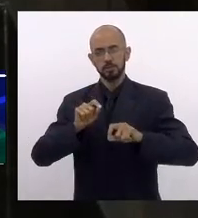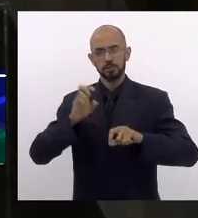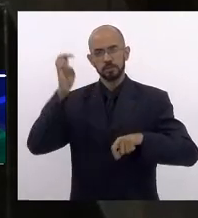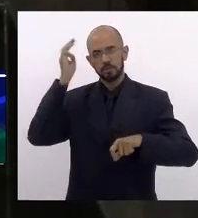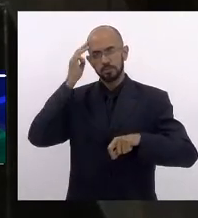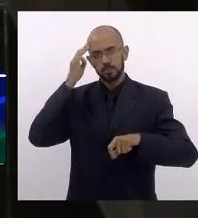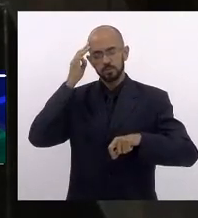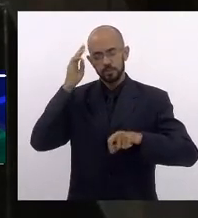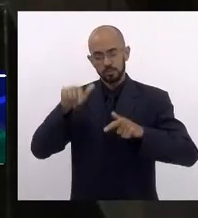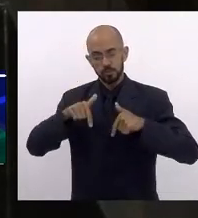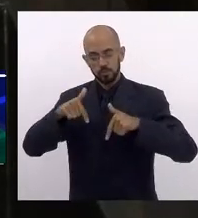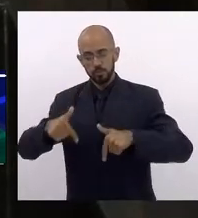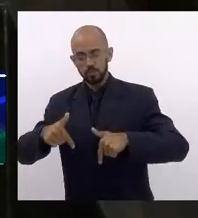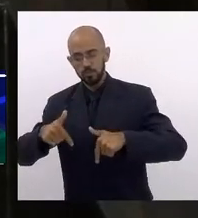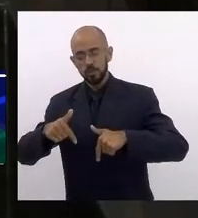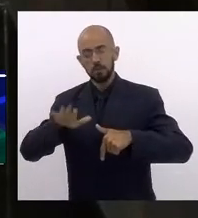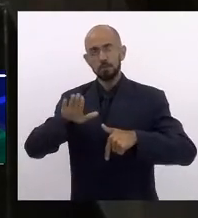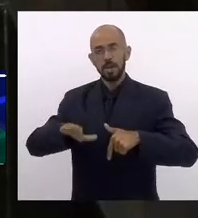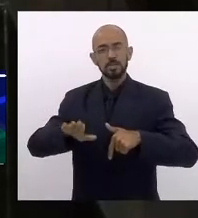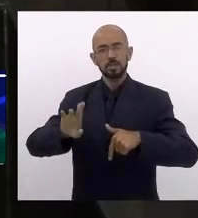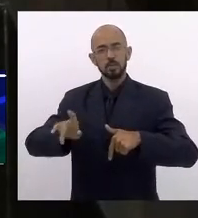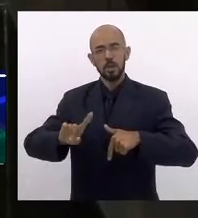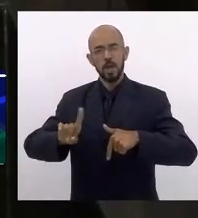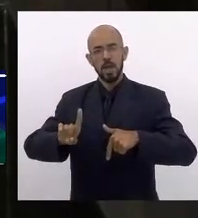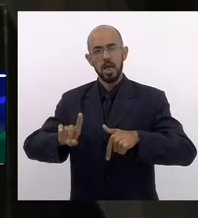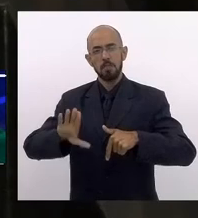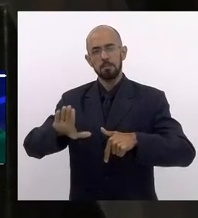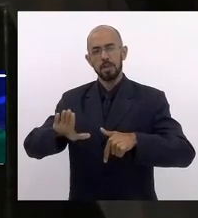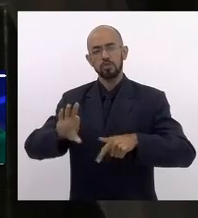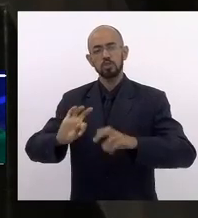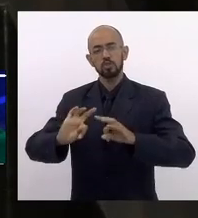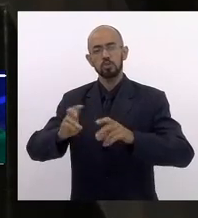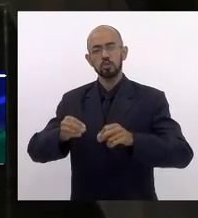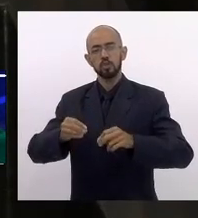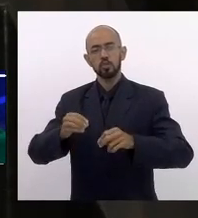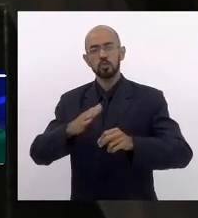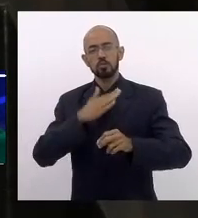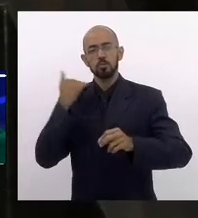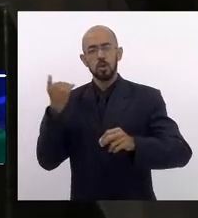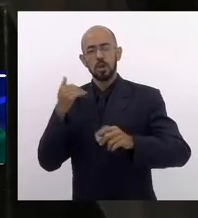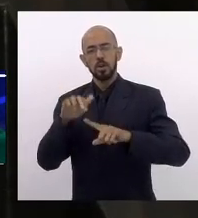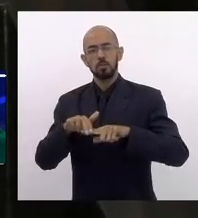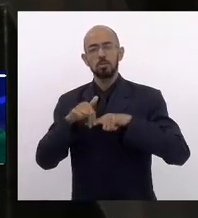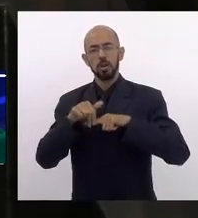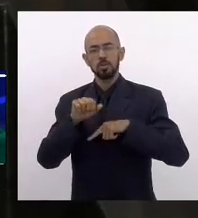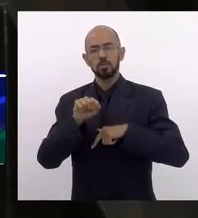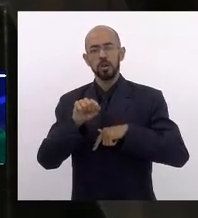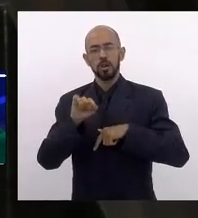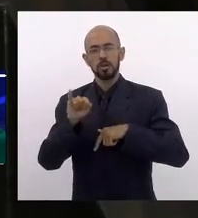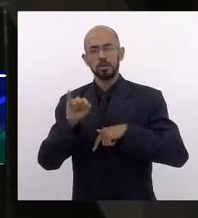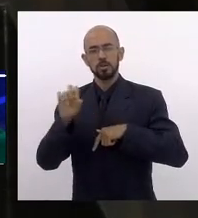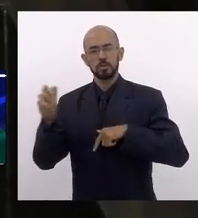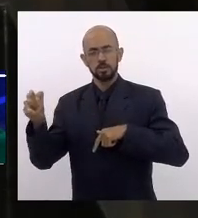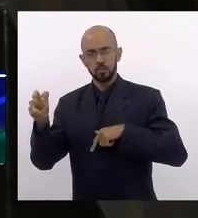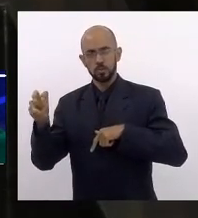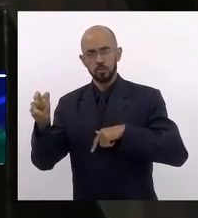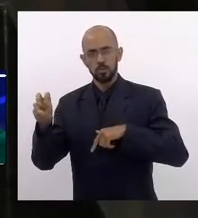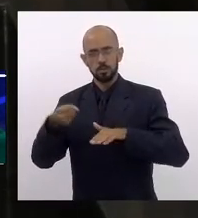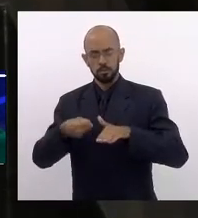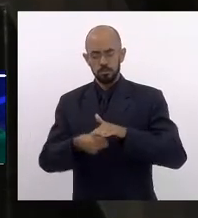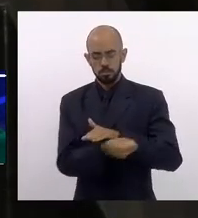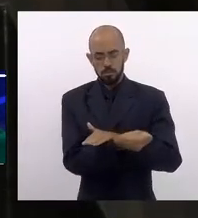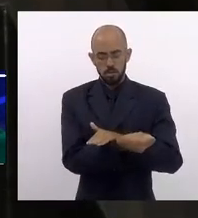ato em si, mas daqueles e daquelas que sucumbiram ao ato institucional número 5. Mandatos que foram